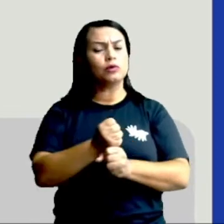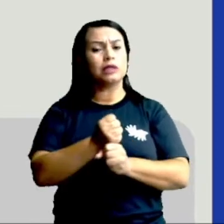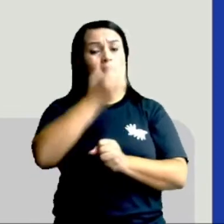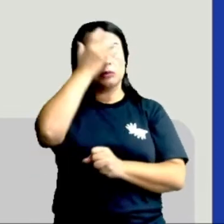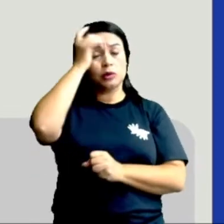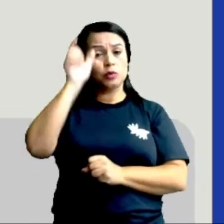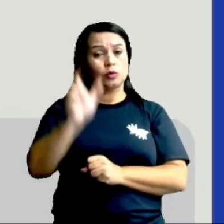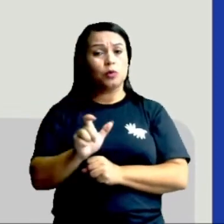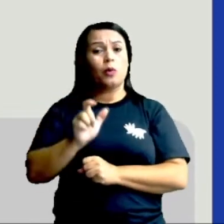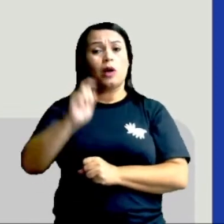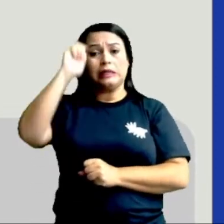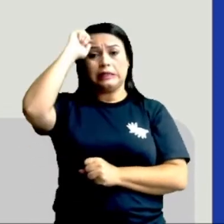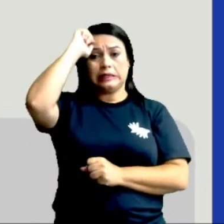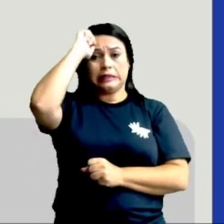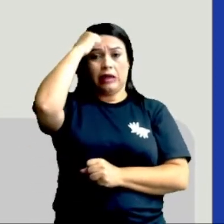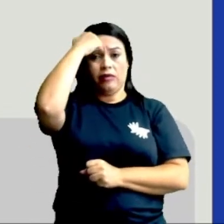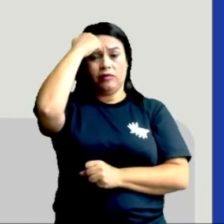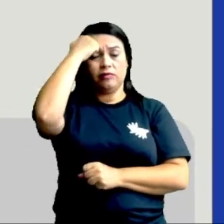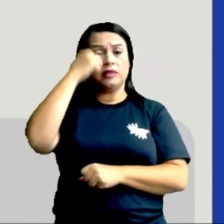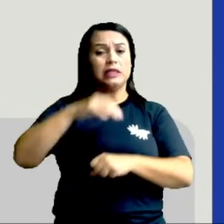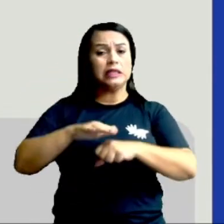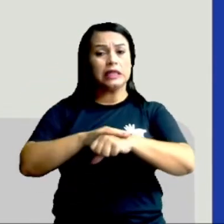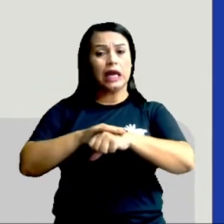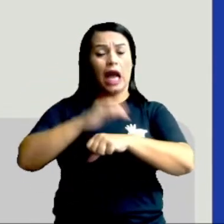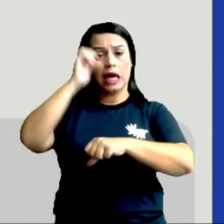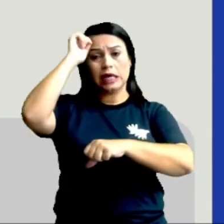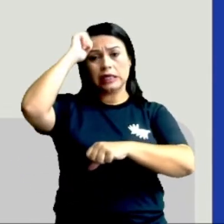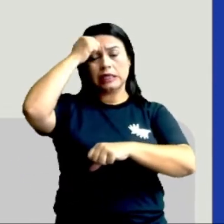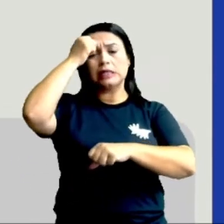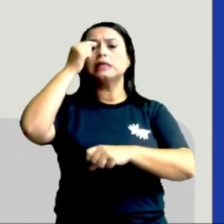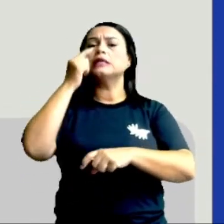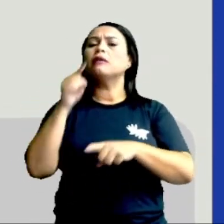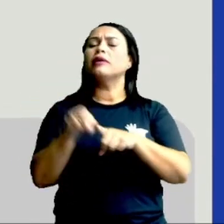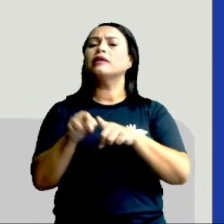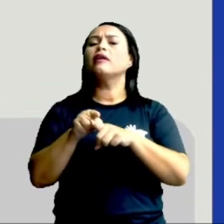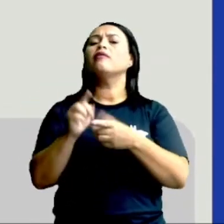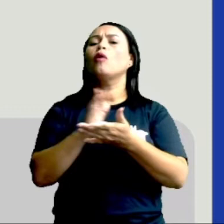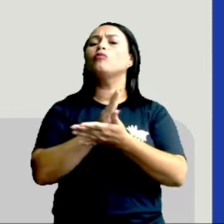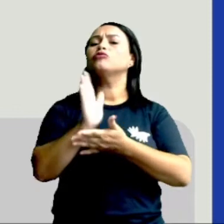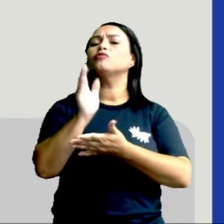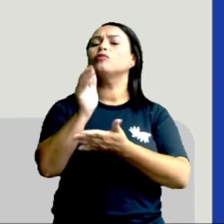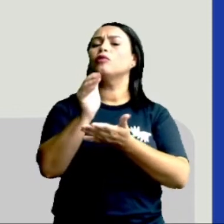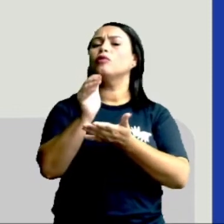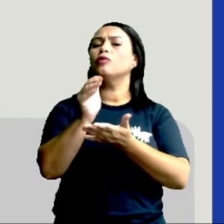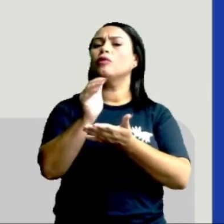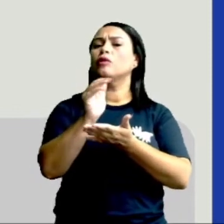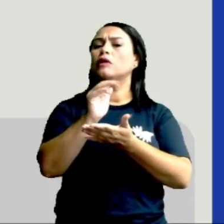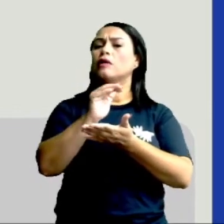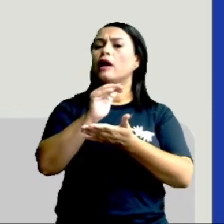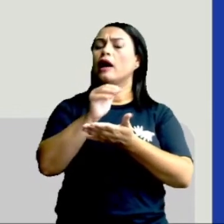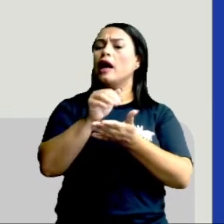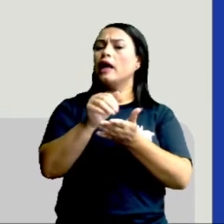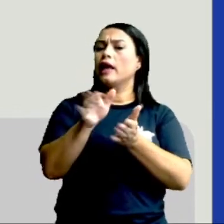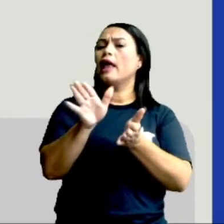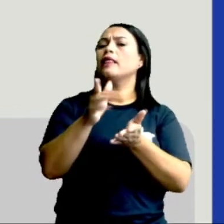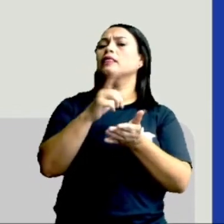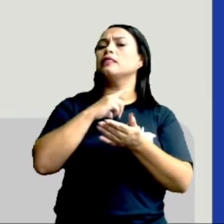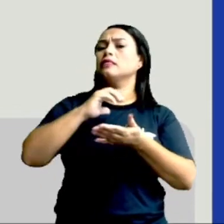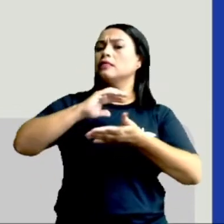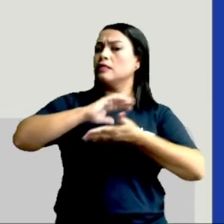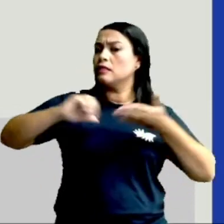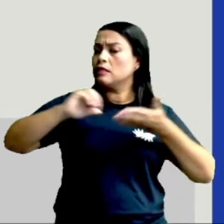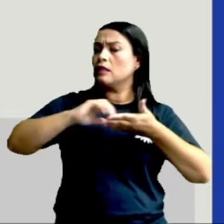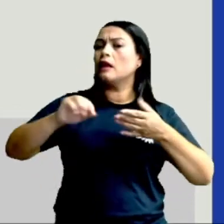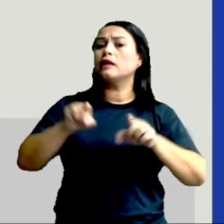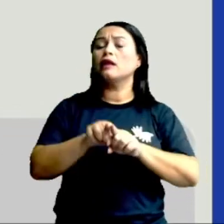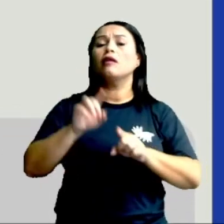os africanos. Então, com essa eliminação, né, então foi necessário uma nova